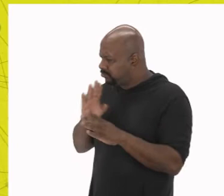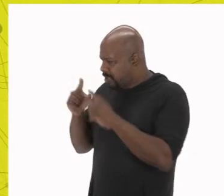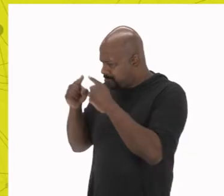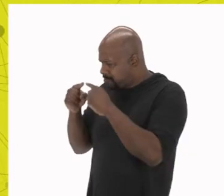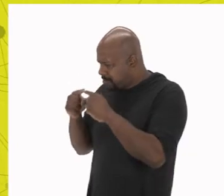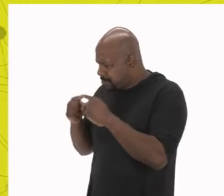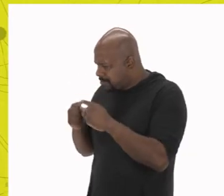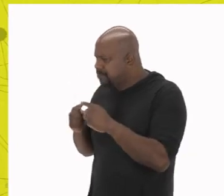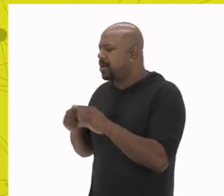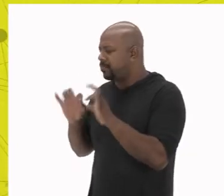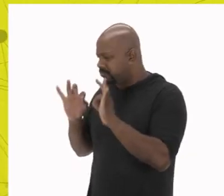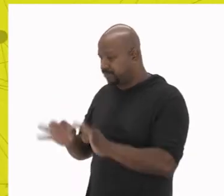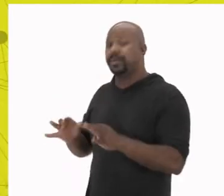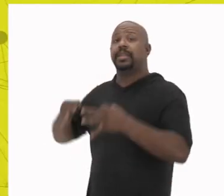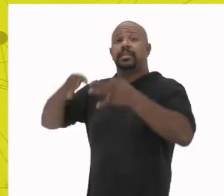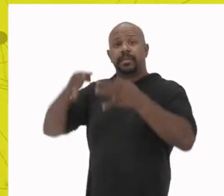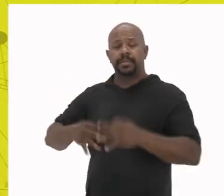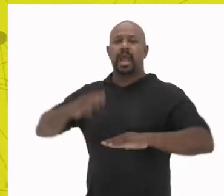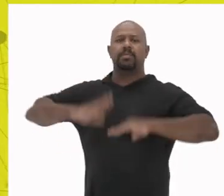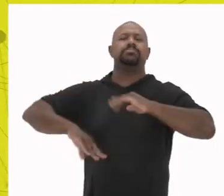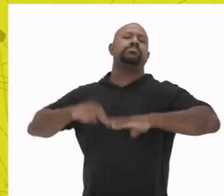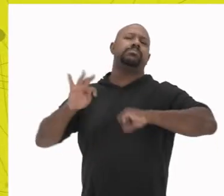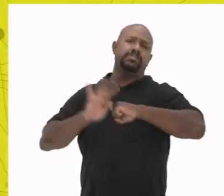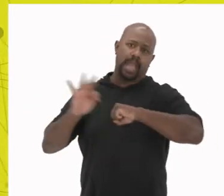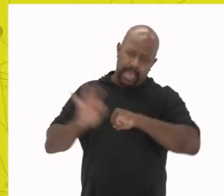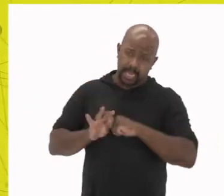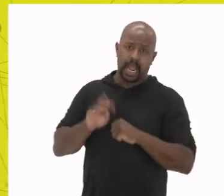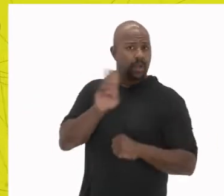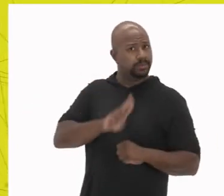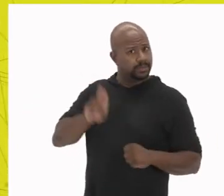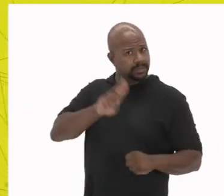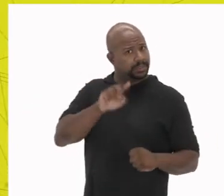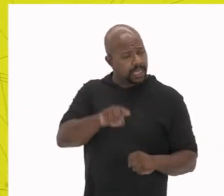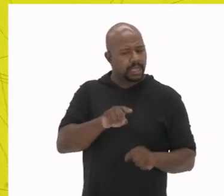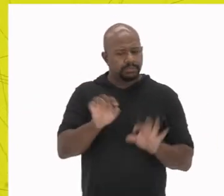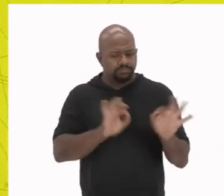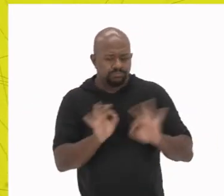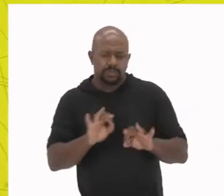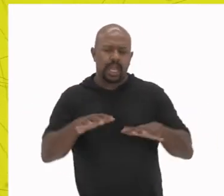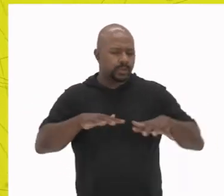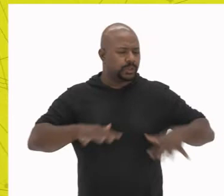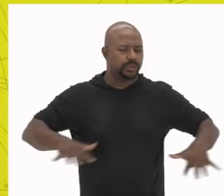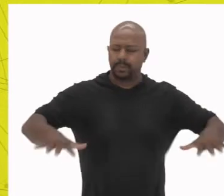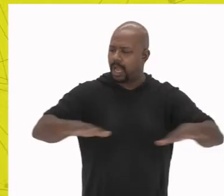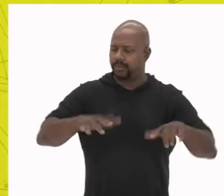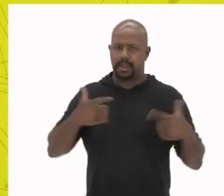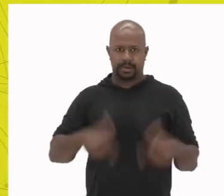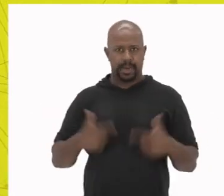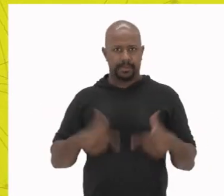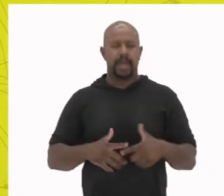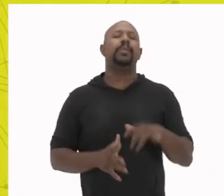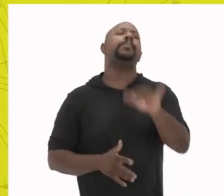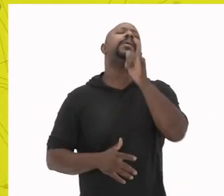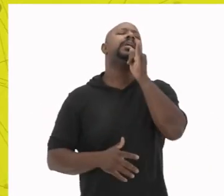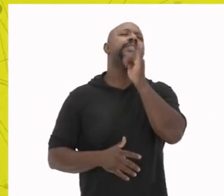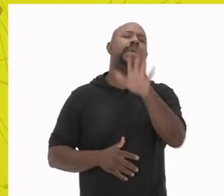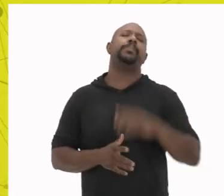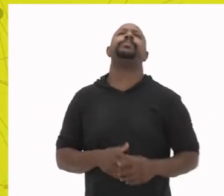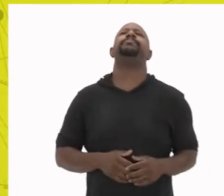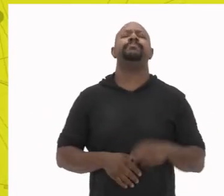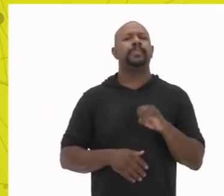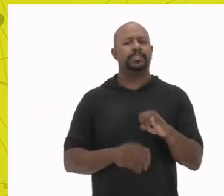para as especificidades que a obra apresenta, determinar a técnica a ser utilizada e organizar o espaço para o seu